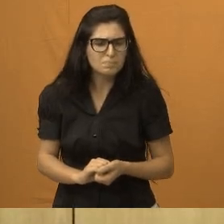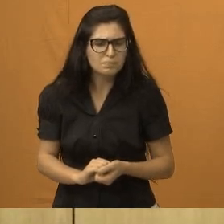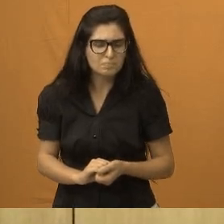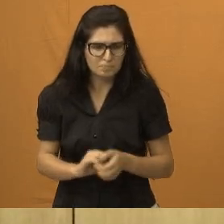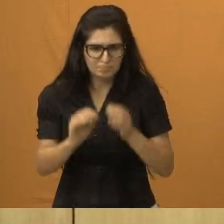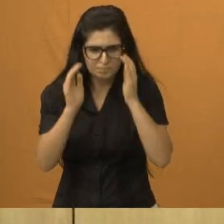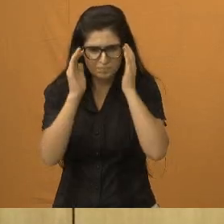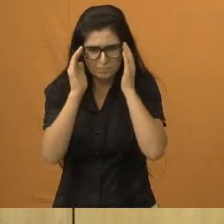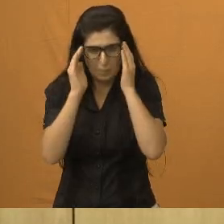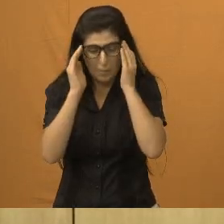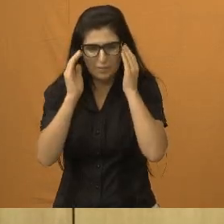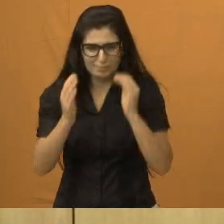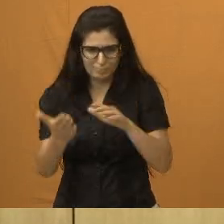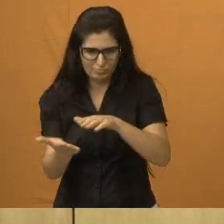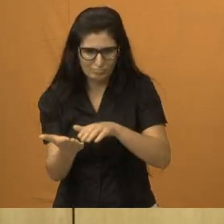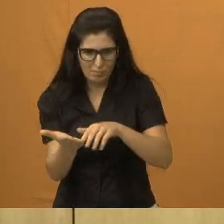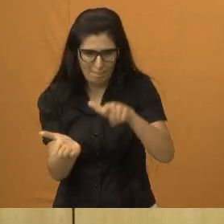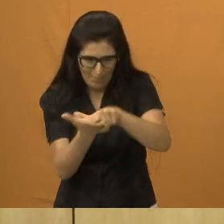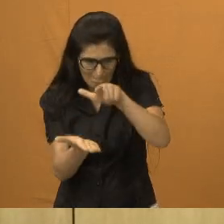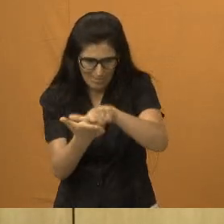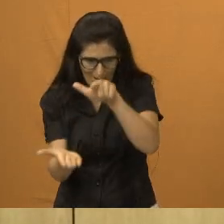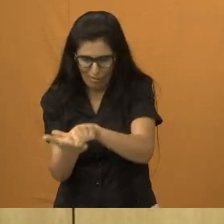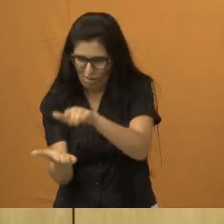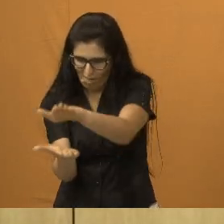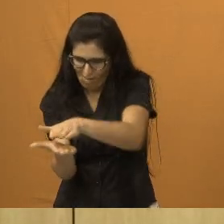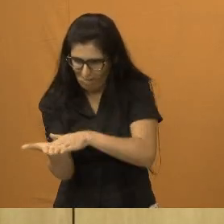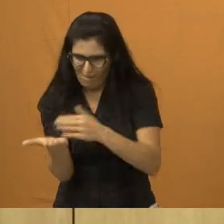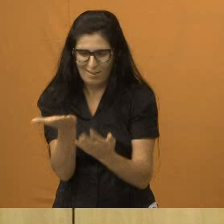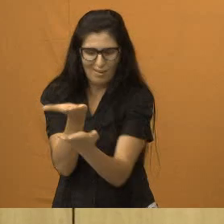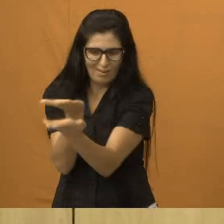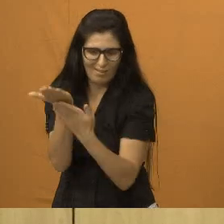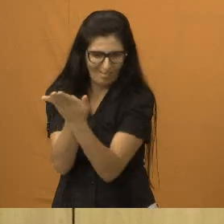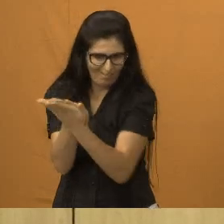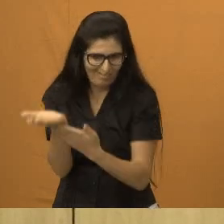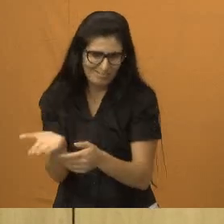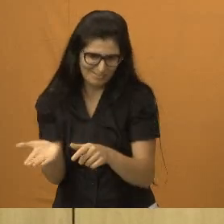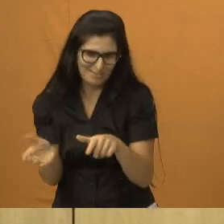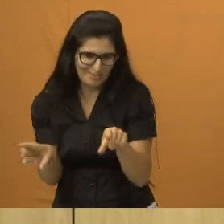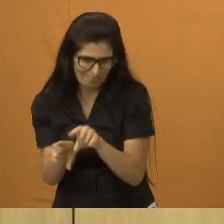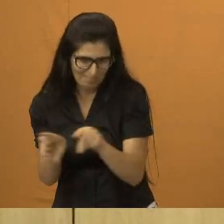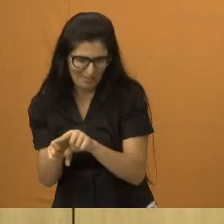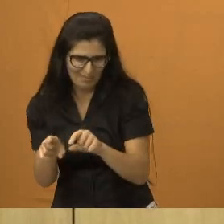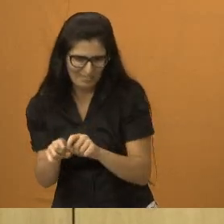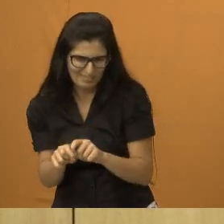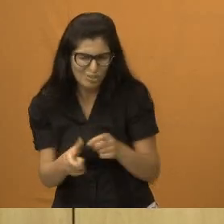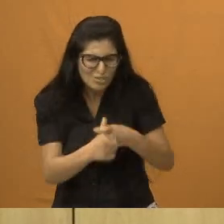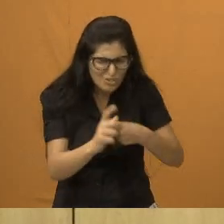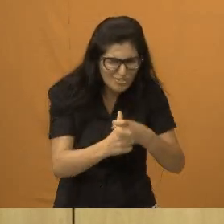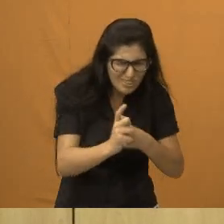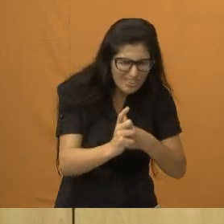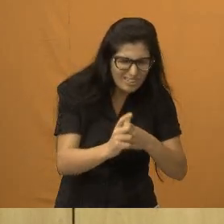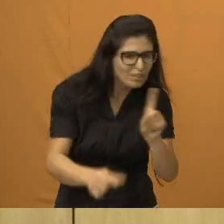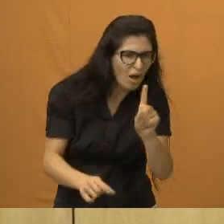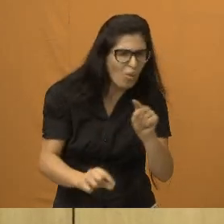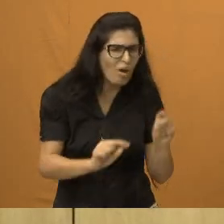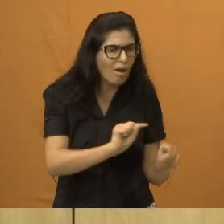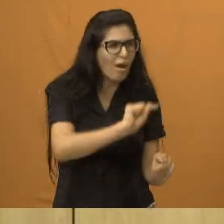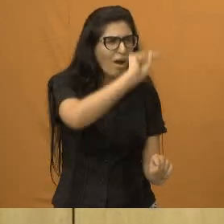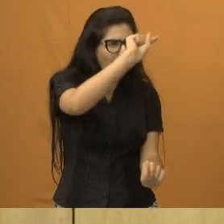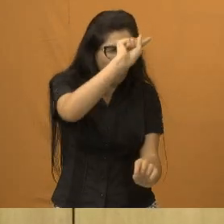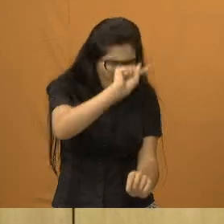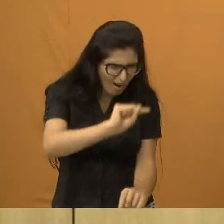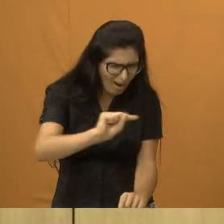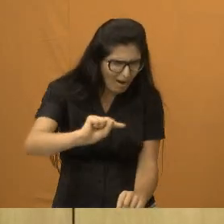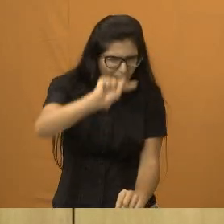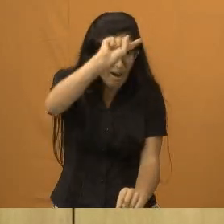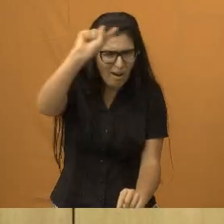É que está frente e verso, né? Daí, Despesas? ali é o gráfico que no gráfico.